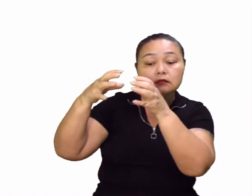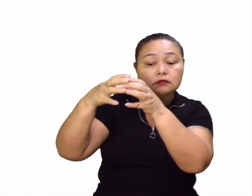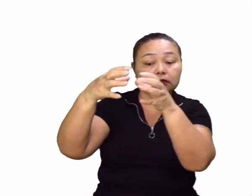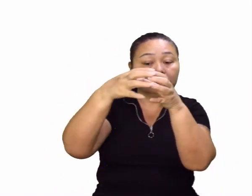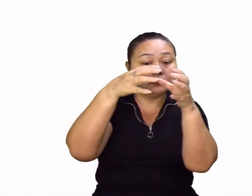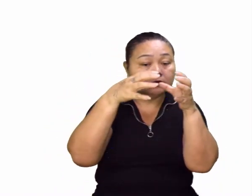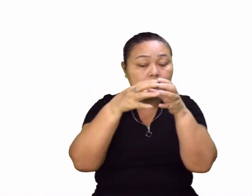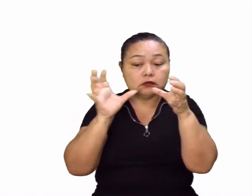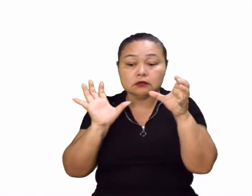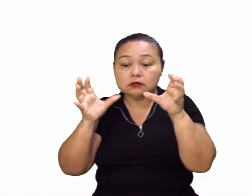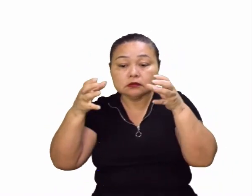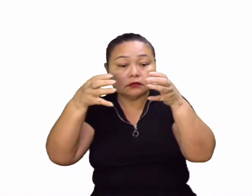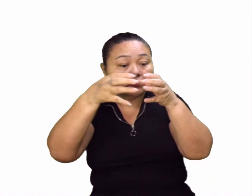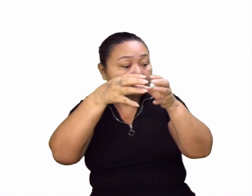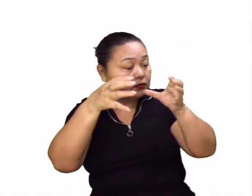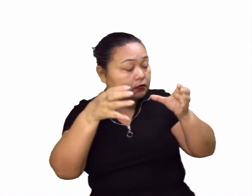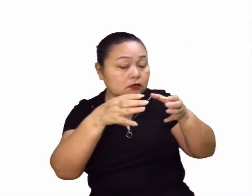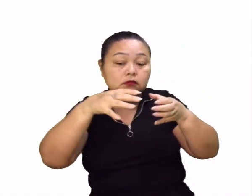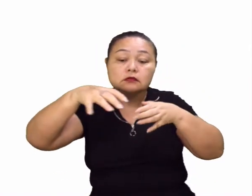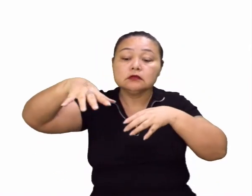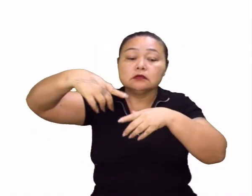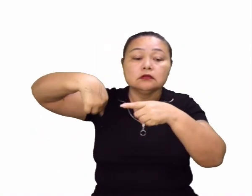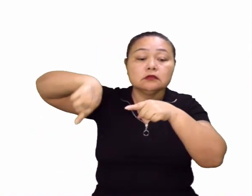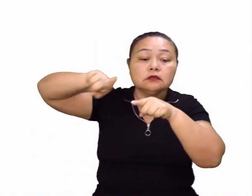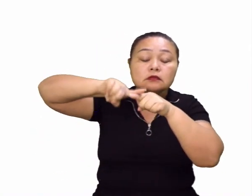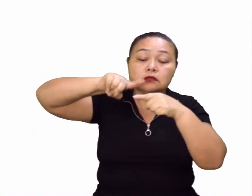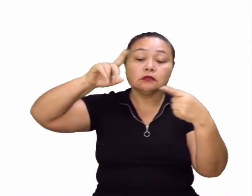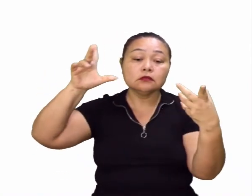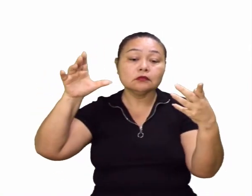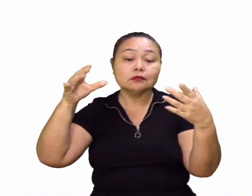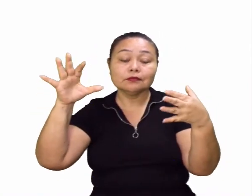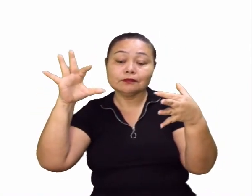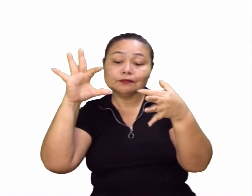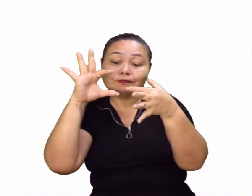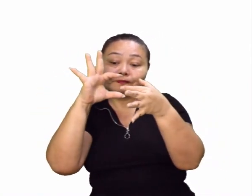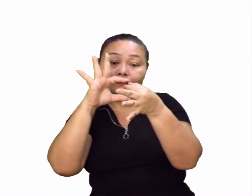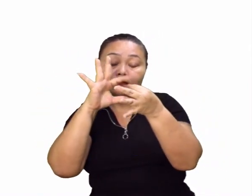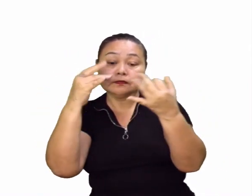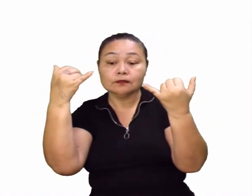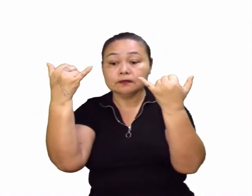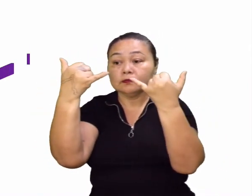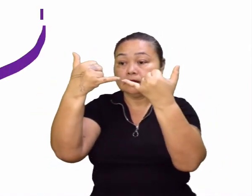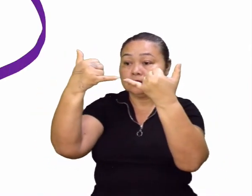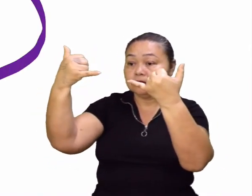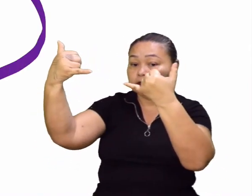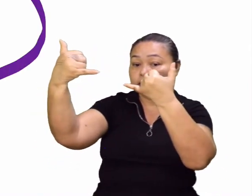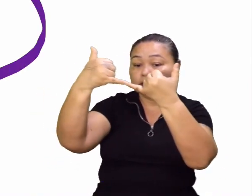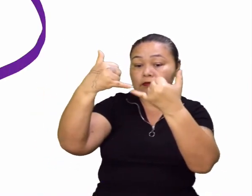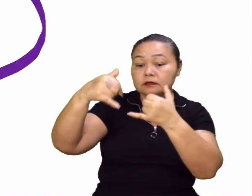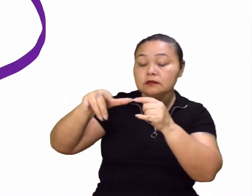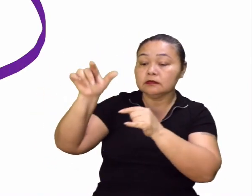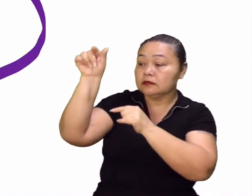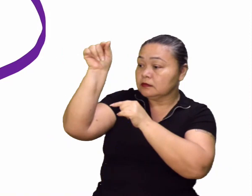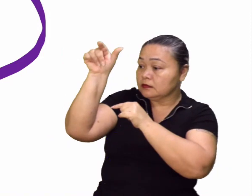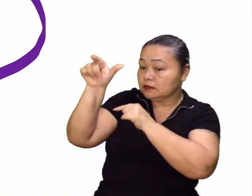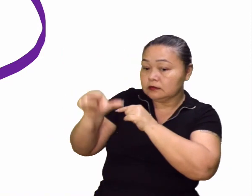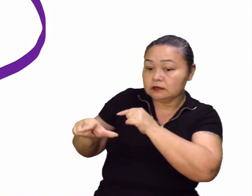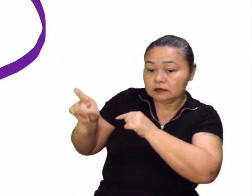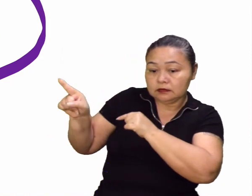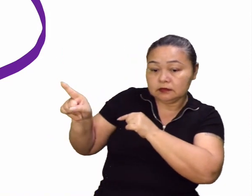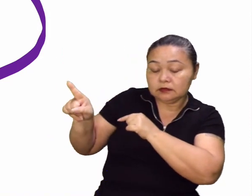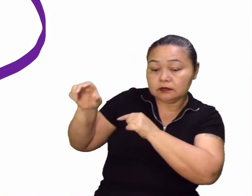de satélites que se comunicam com uma torre. Essa torre